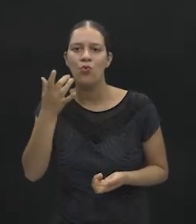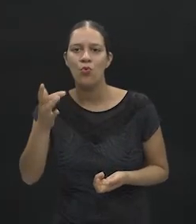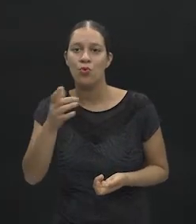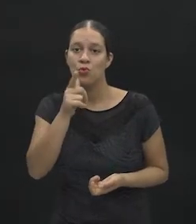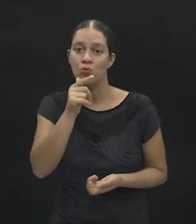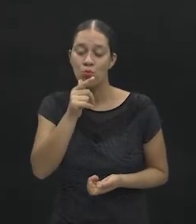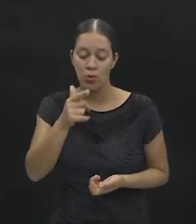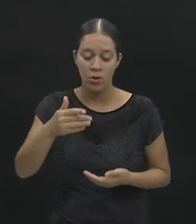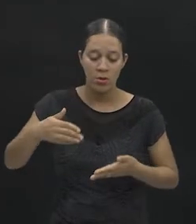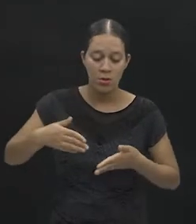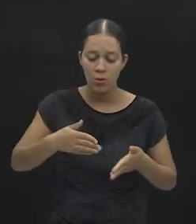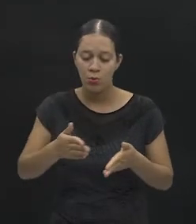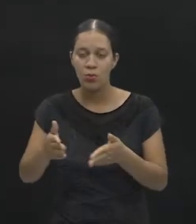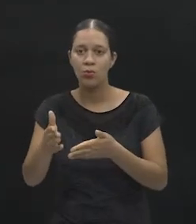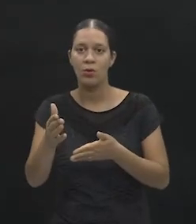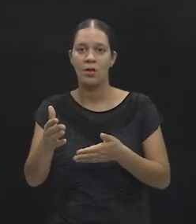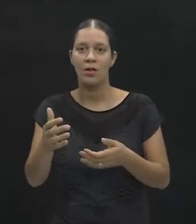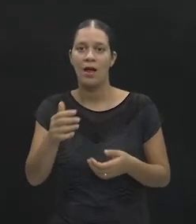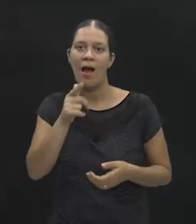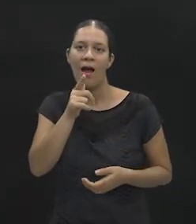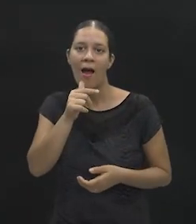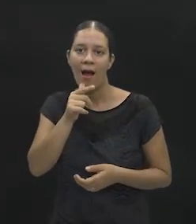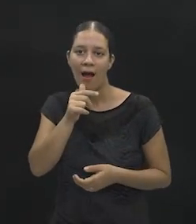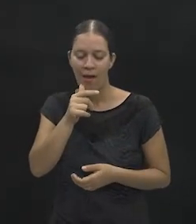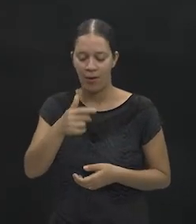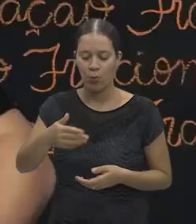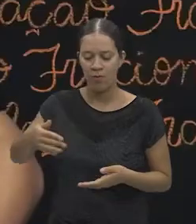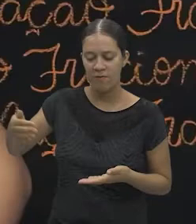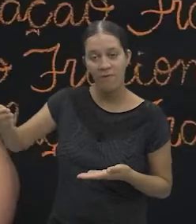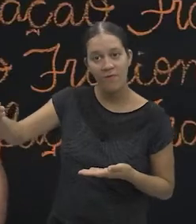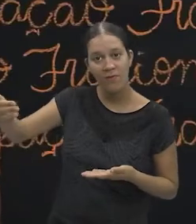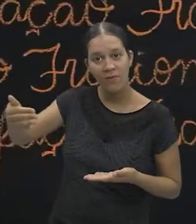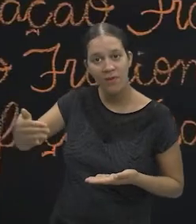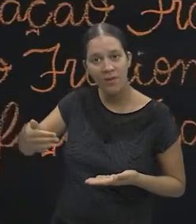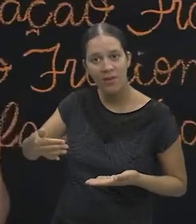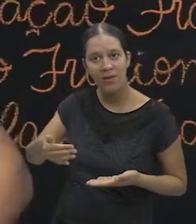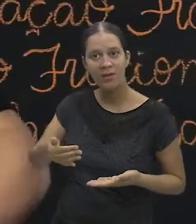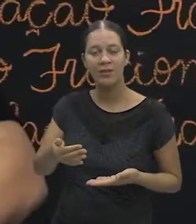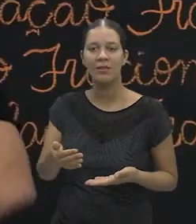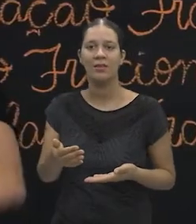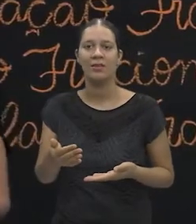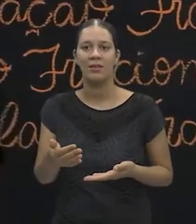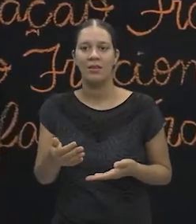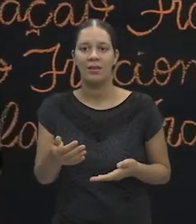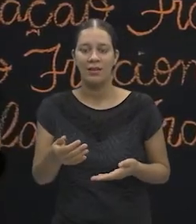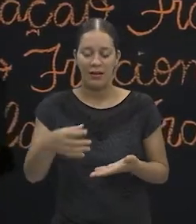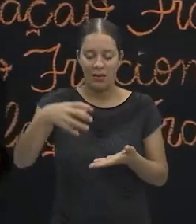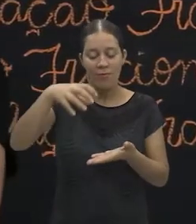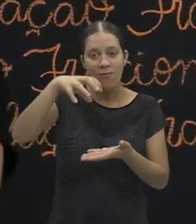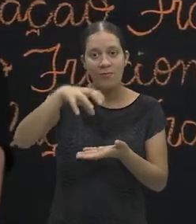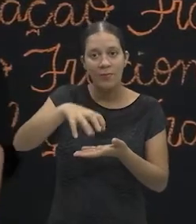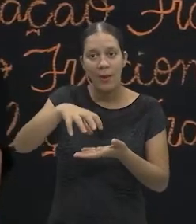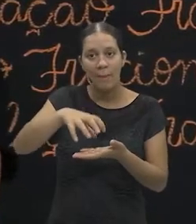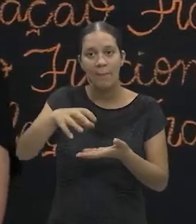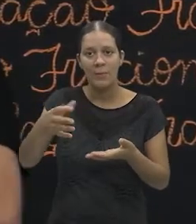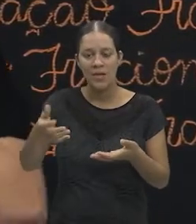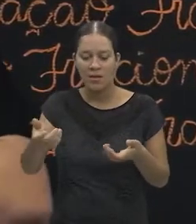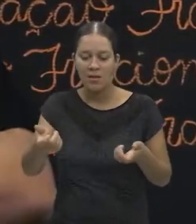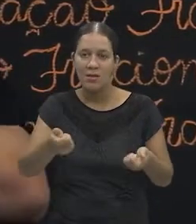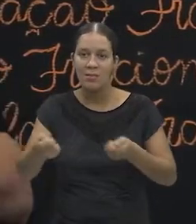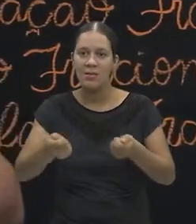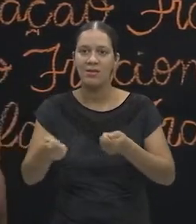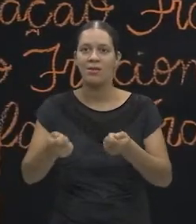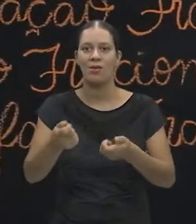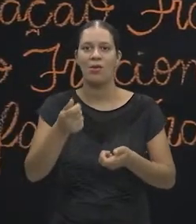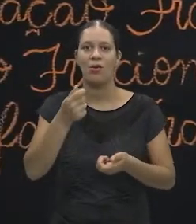ouro e da areia, num riozinho, a água vai empurrando a areia e vai ficando retido na peneira o